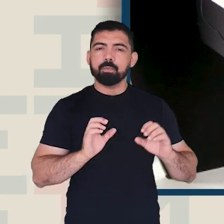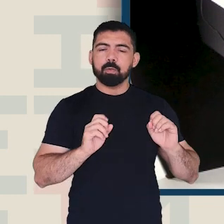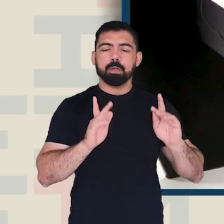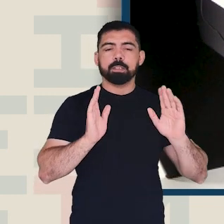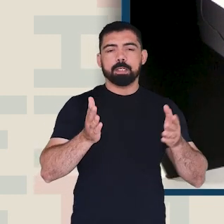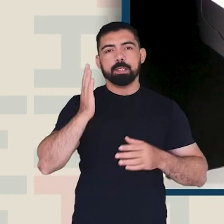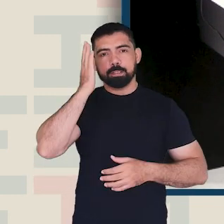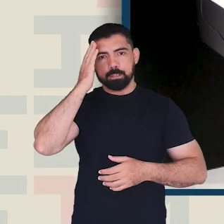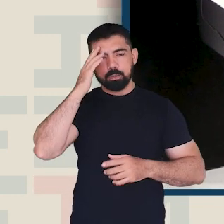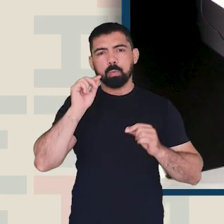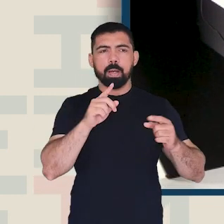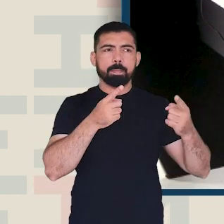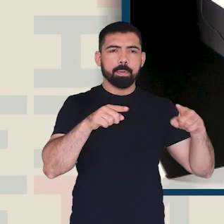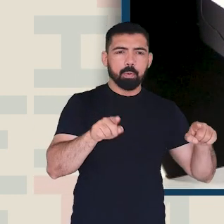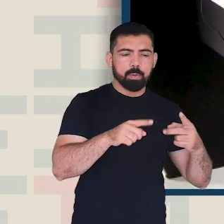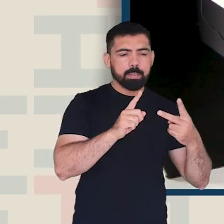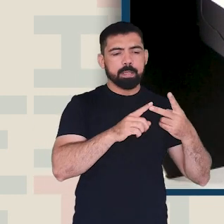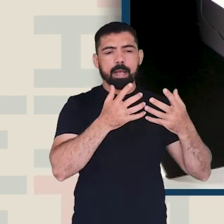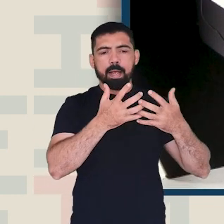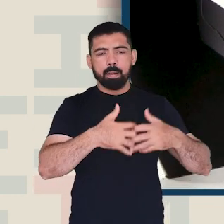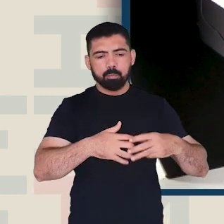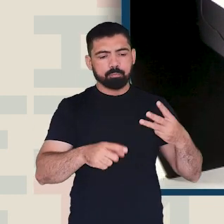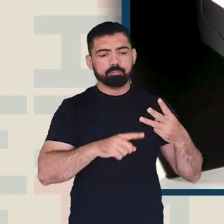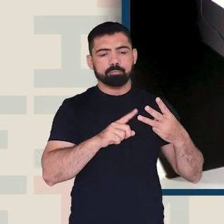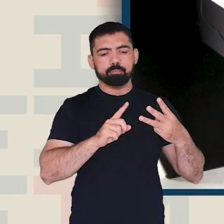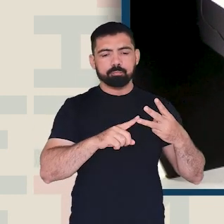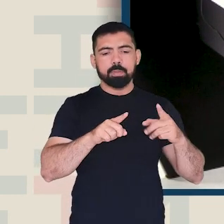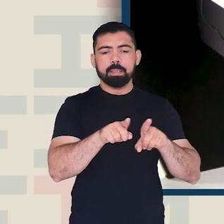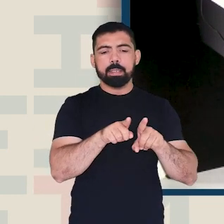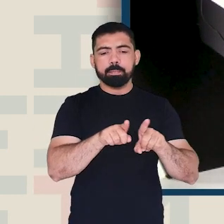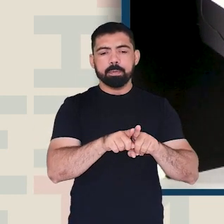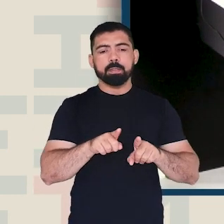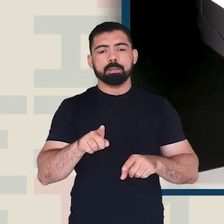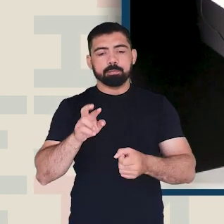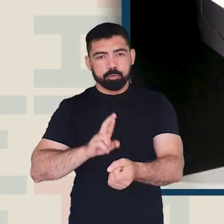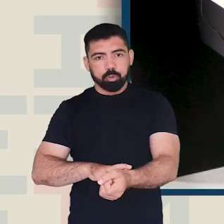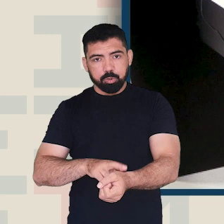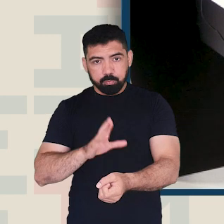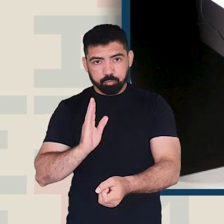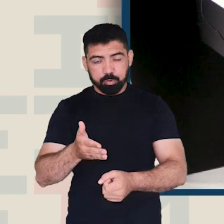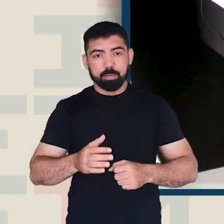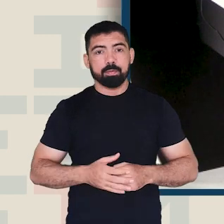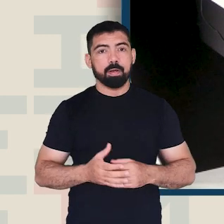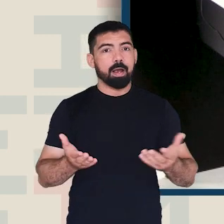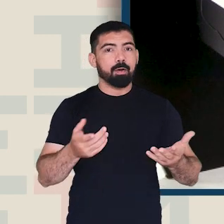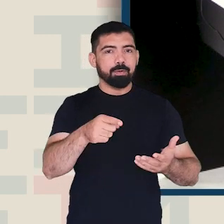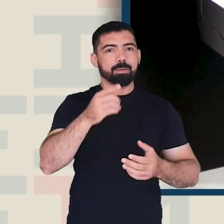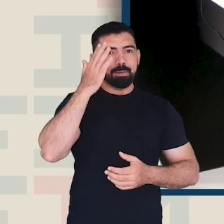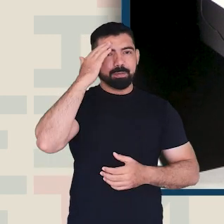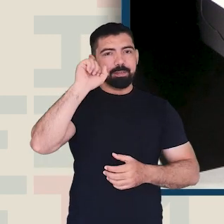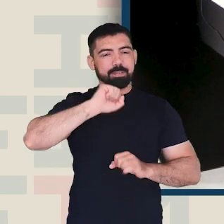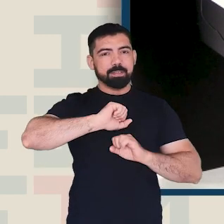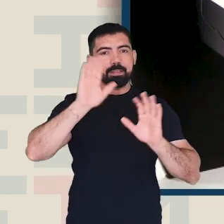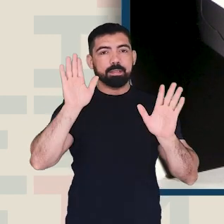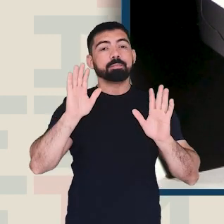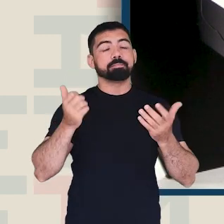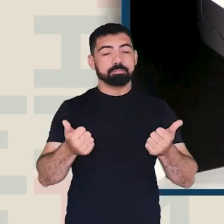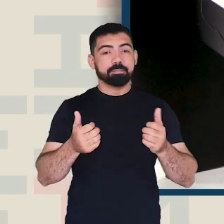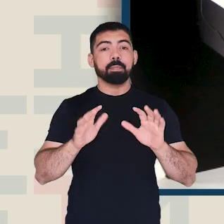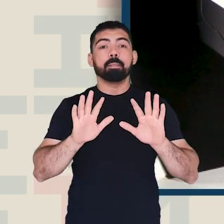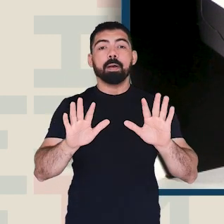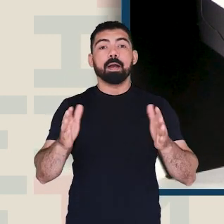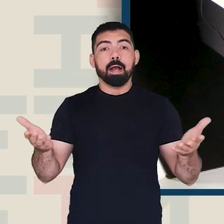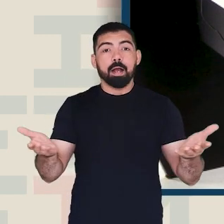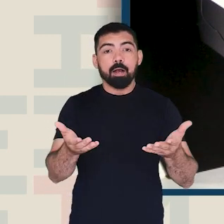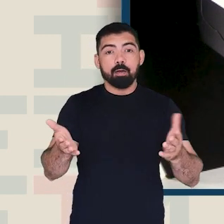o que é melodia, entendi o que é harmonia, entendi o que é ritmo. Claro que a partir do momento que você chega desse aqui, se eu perguntasse de novo para você provavelmente não ia lembrar. Mas vamos lá,